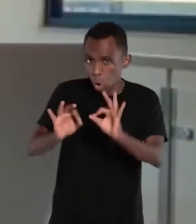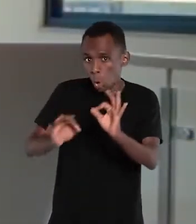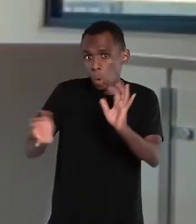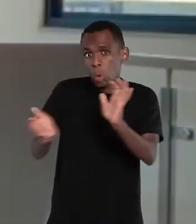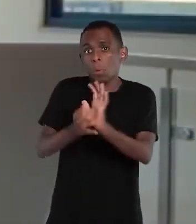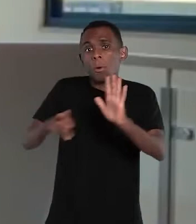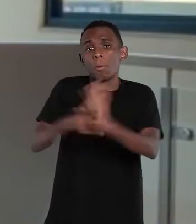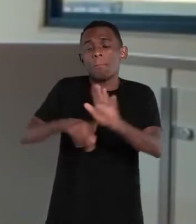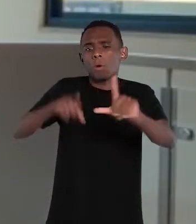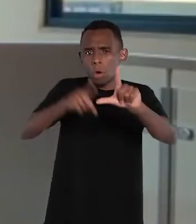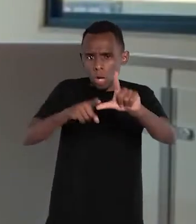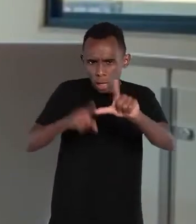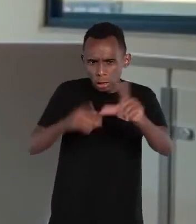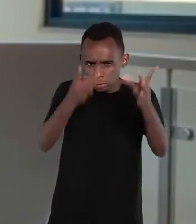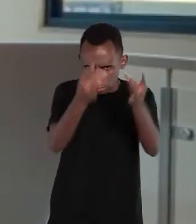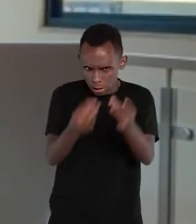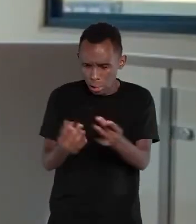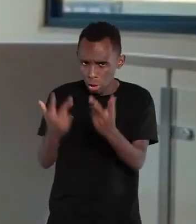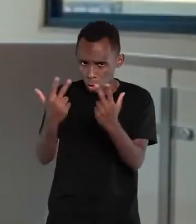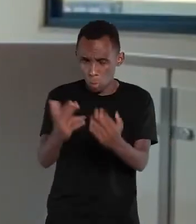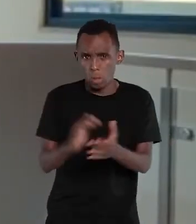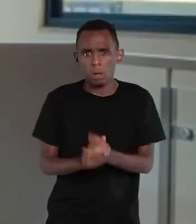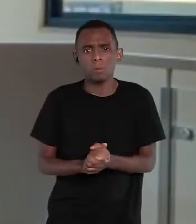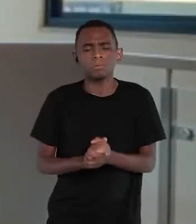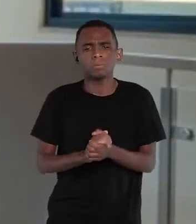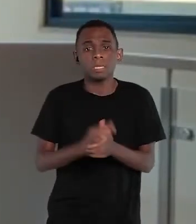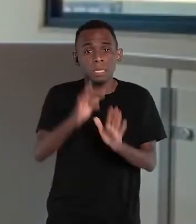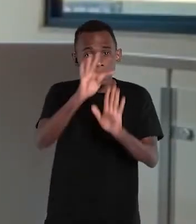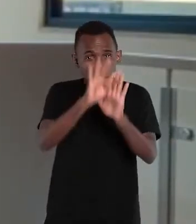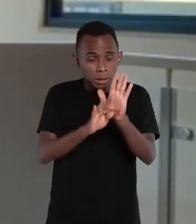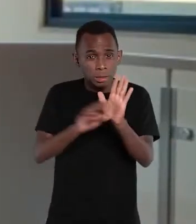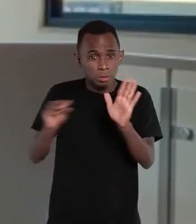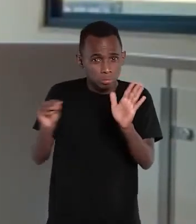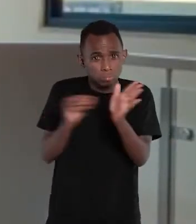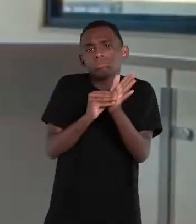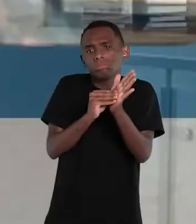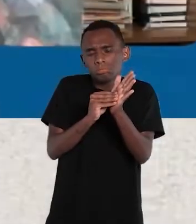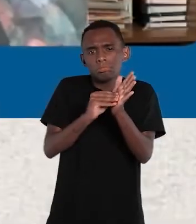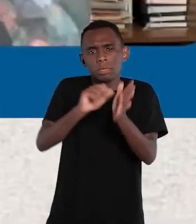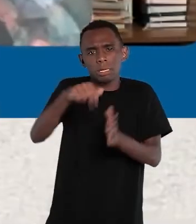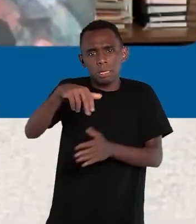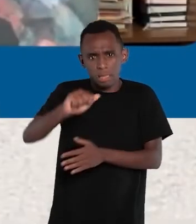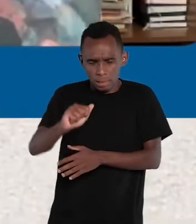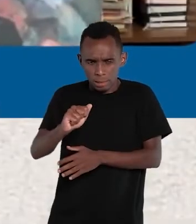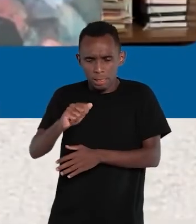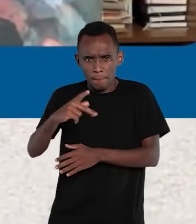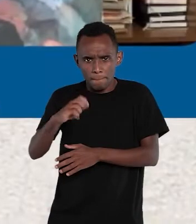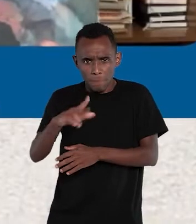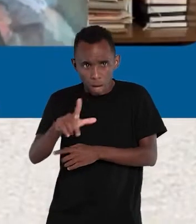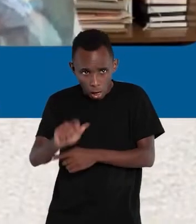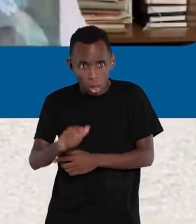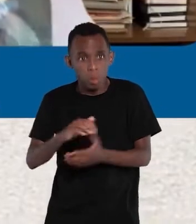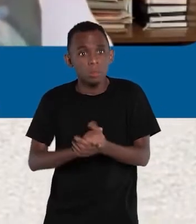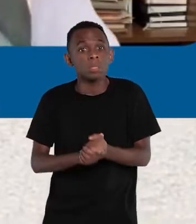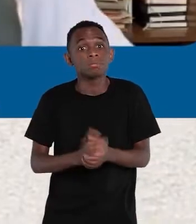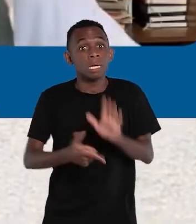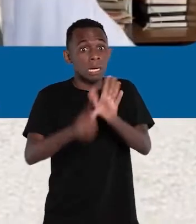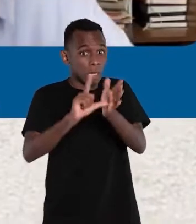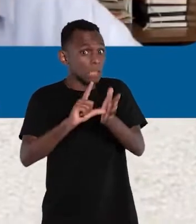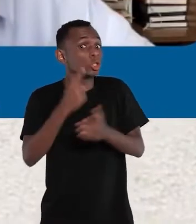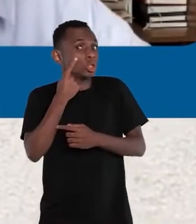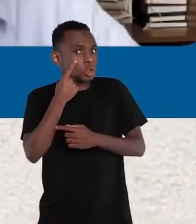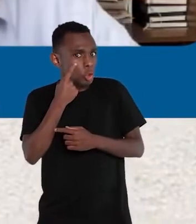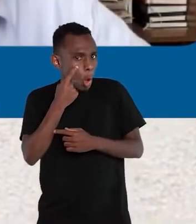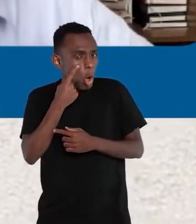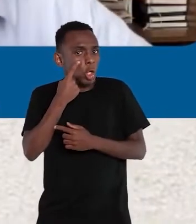jogando sinuca e duas silhuetas atrás. Querida Ana Paula Maia, bota aí também, Marçal. O anterior está aqui. Marçal